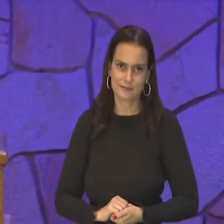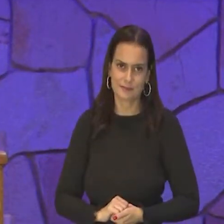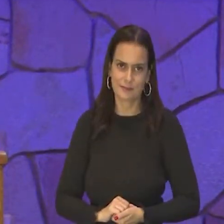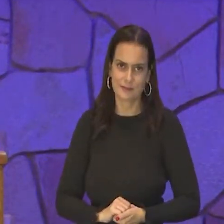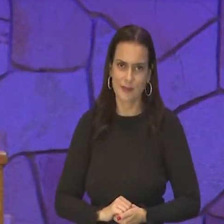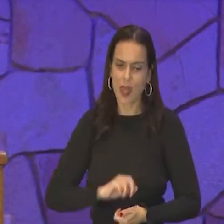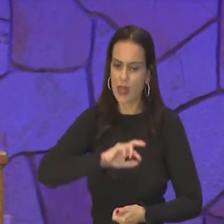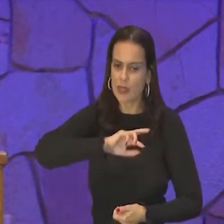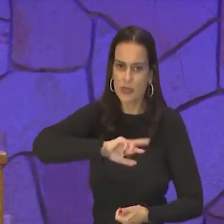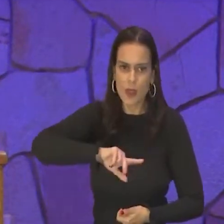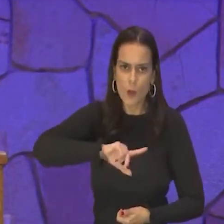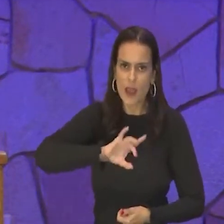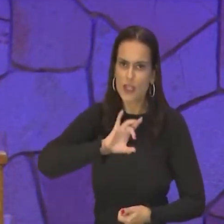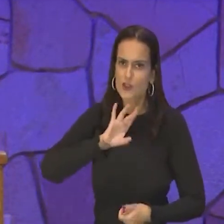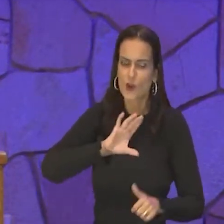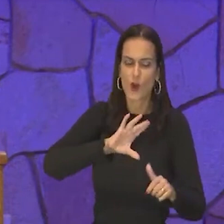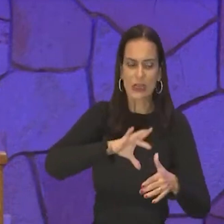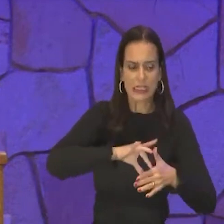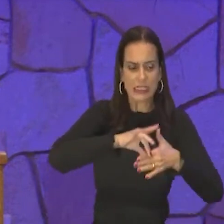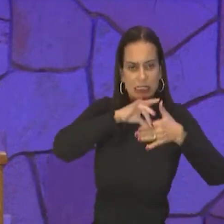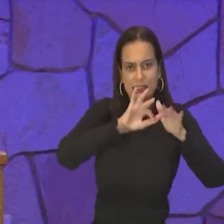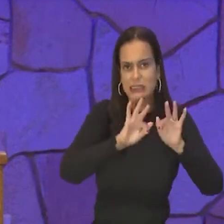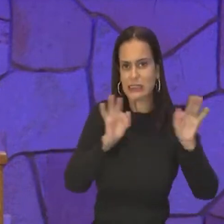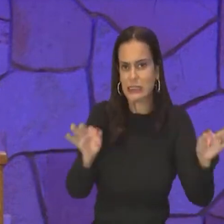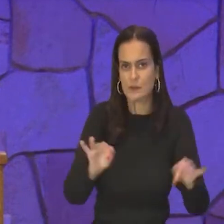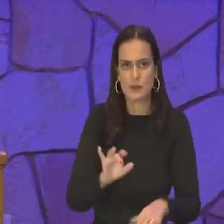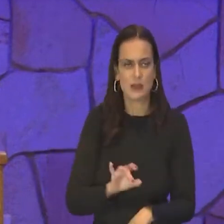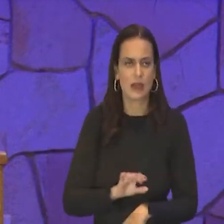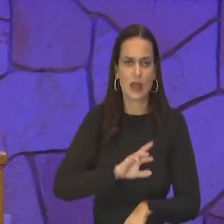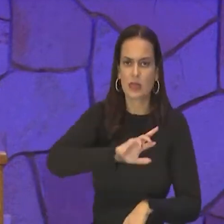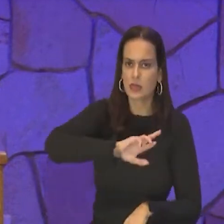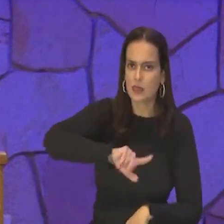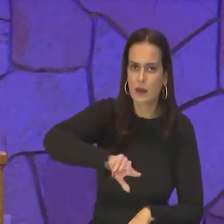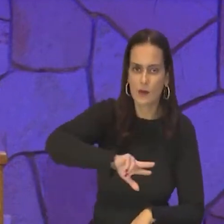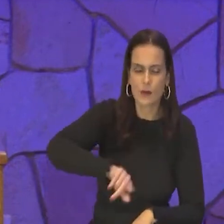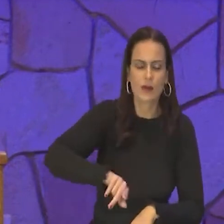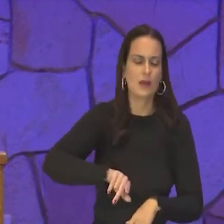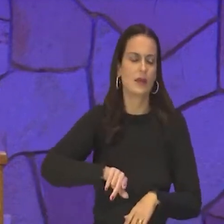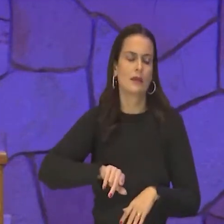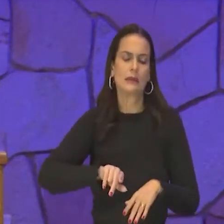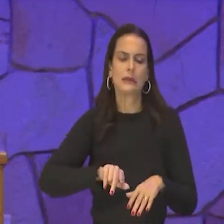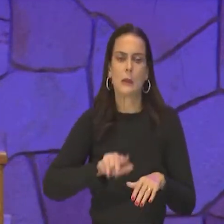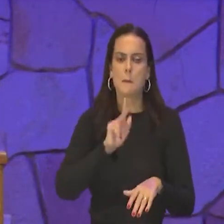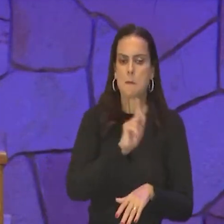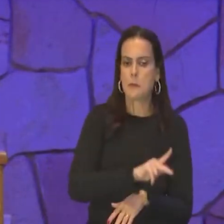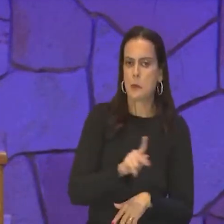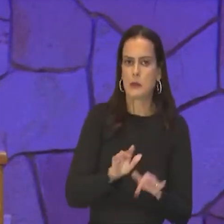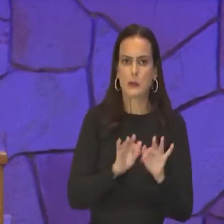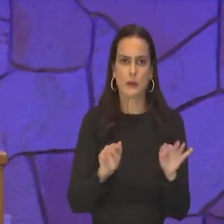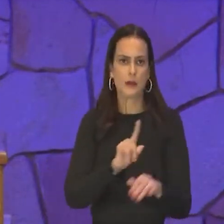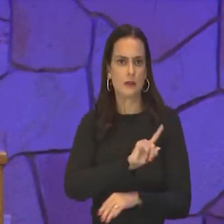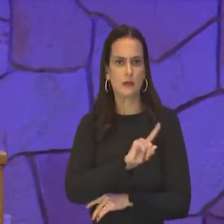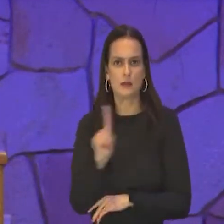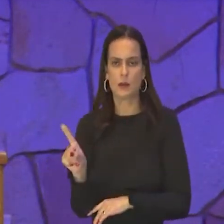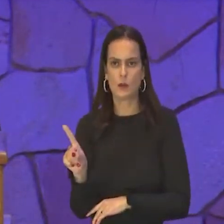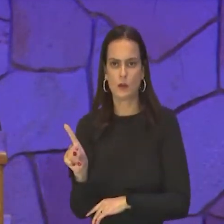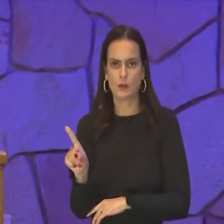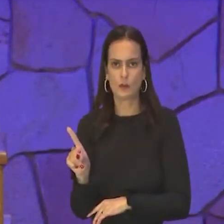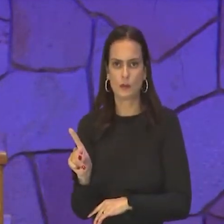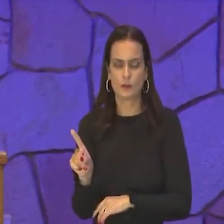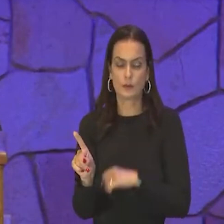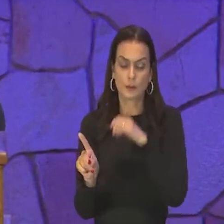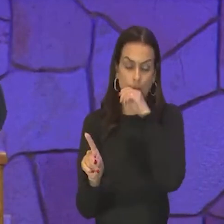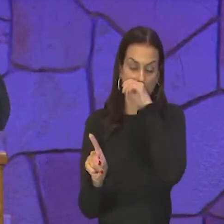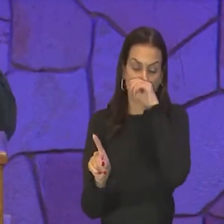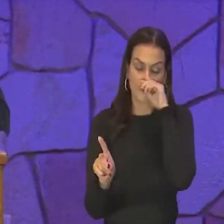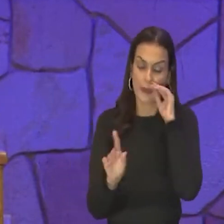é apenas o líder, ele não é apenas um professor, ele não é apenas uma grande pessoa,